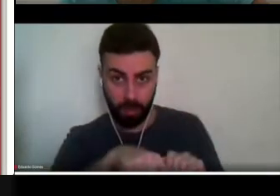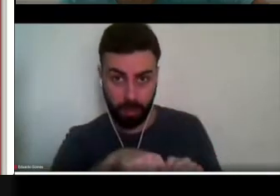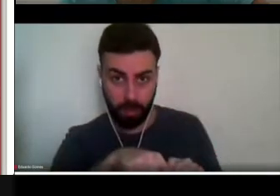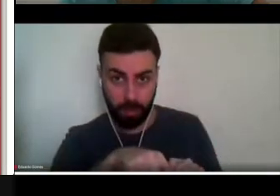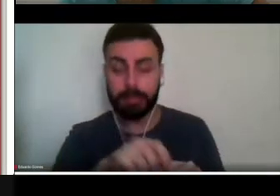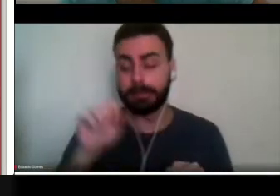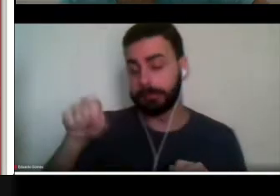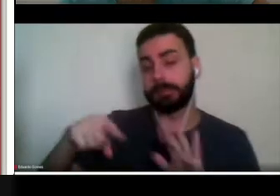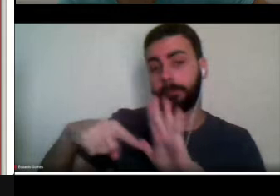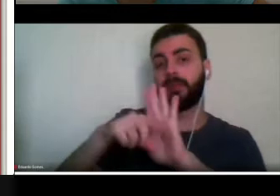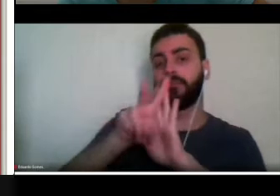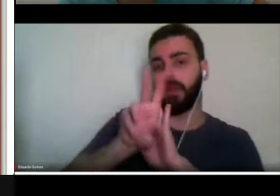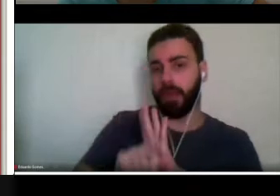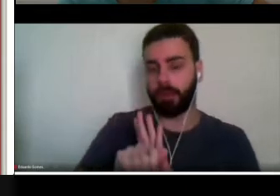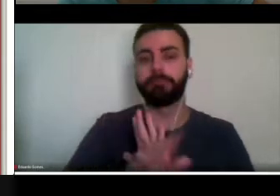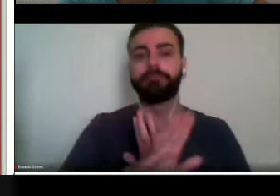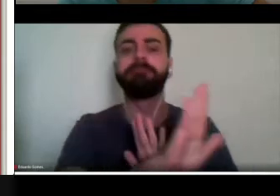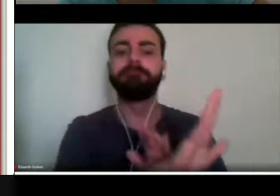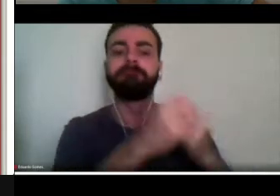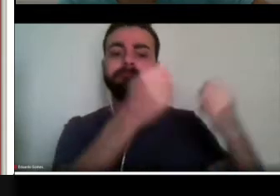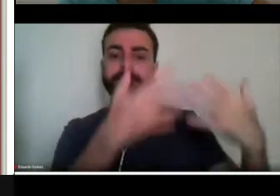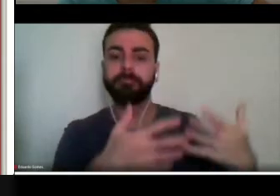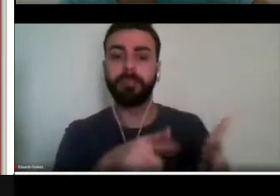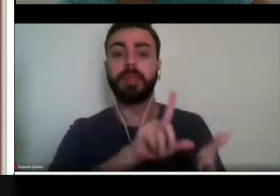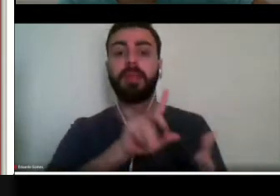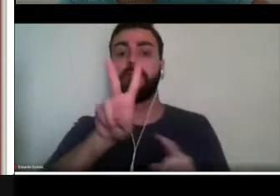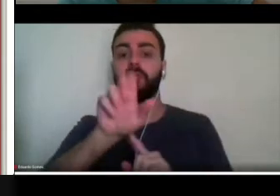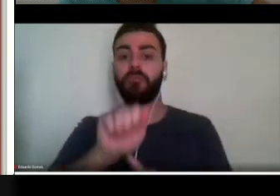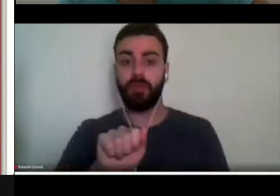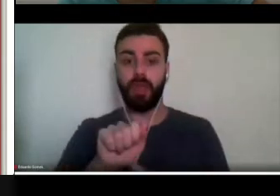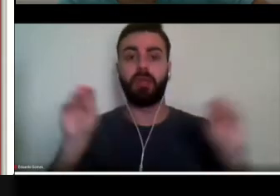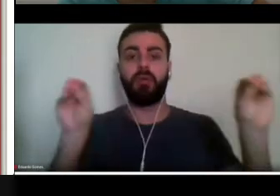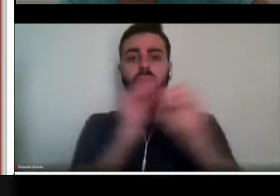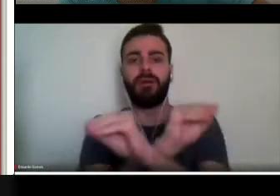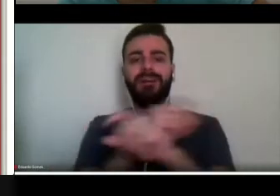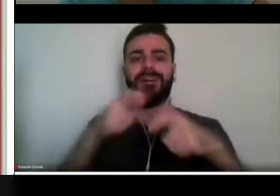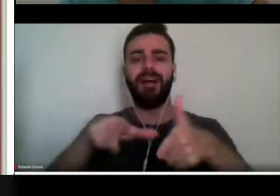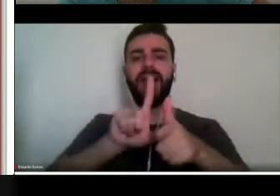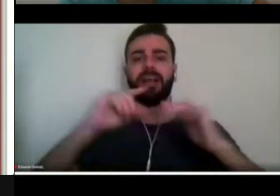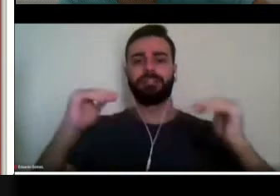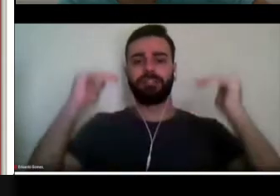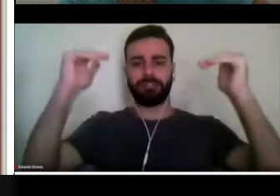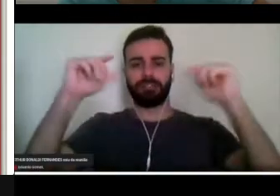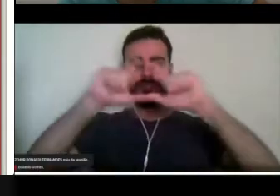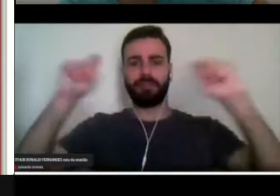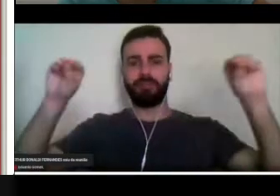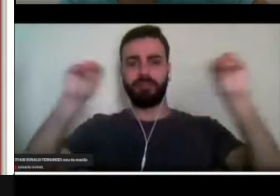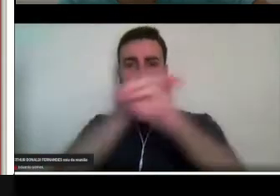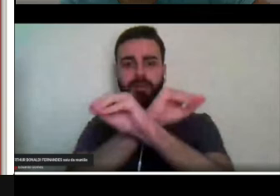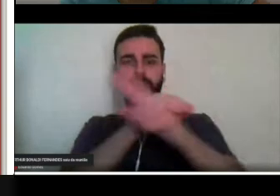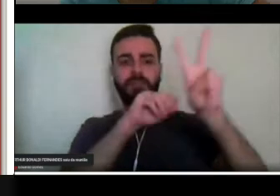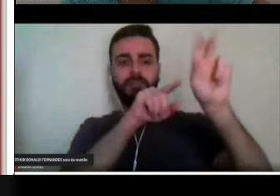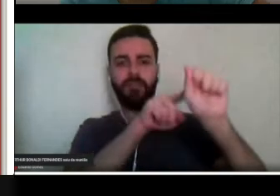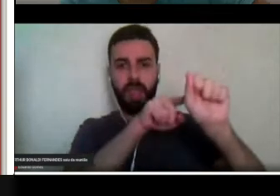esse VA2 e passei para o lado de cá, ó, dessa igualdade. Quando ele passa para o lado de cá dessa igualdade, ele fica negativo.